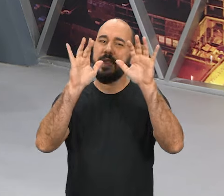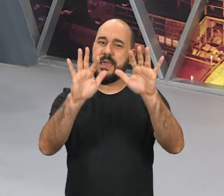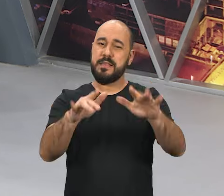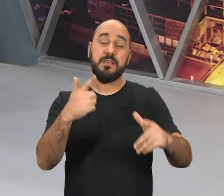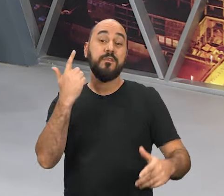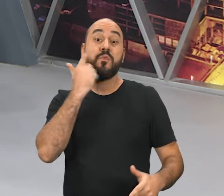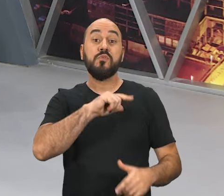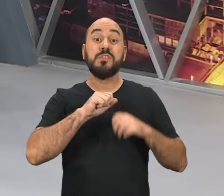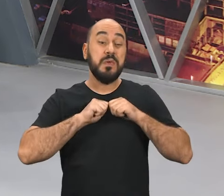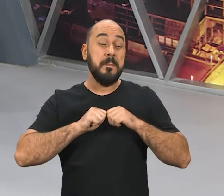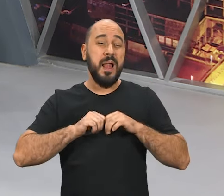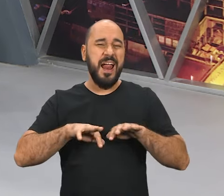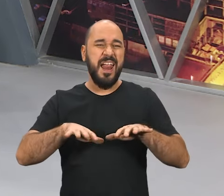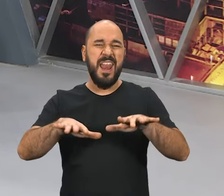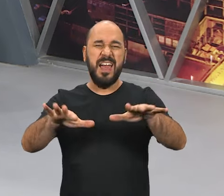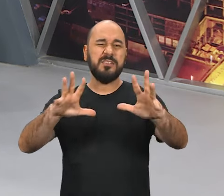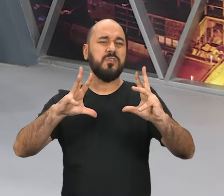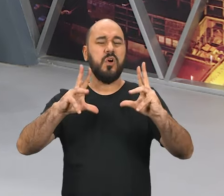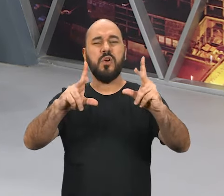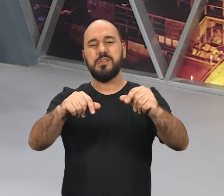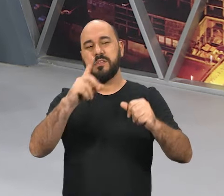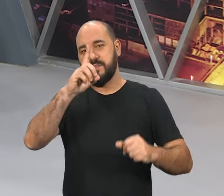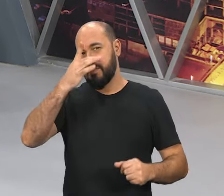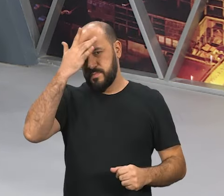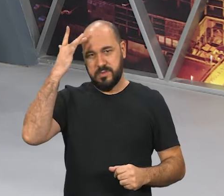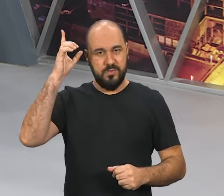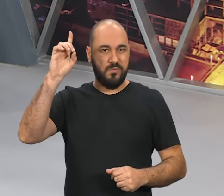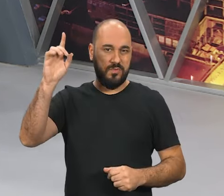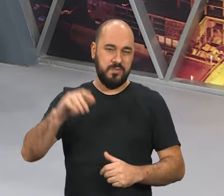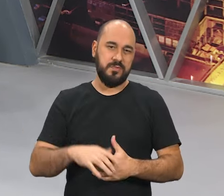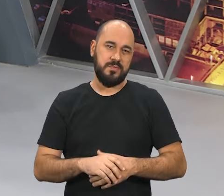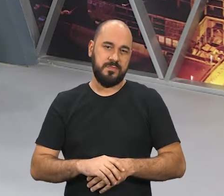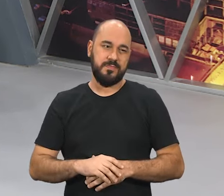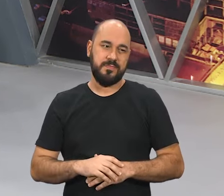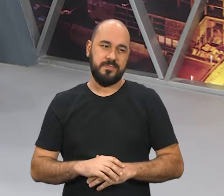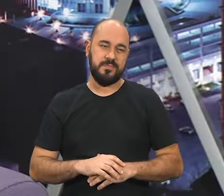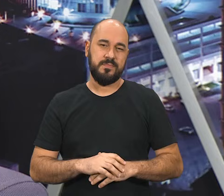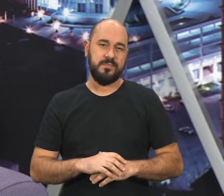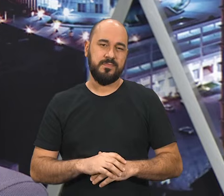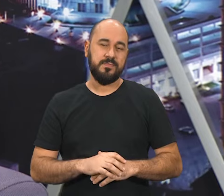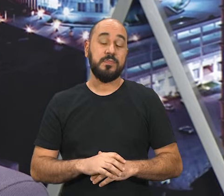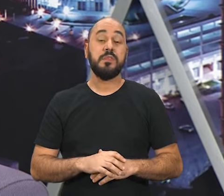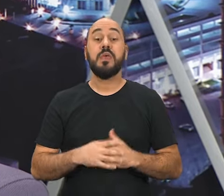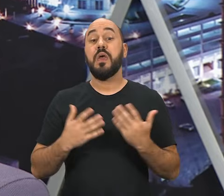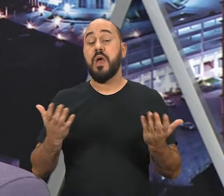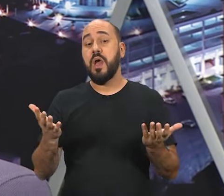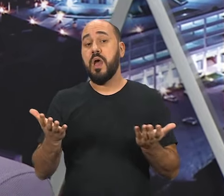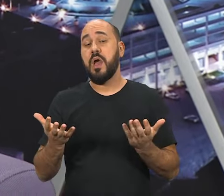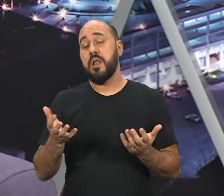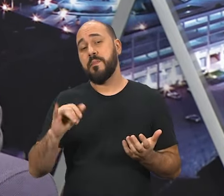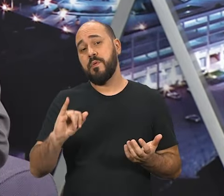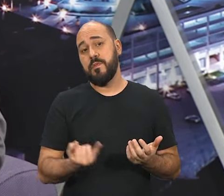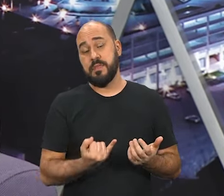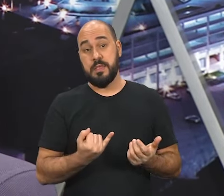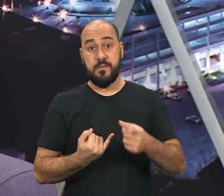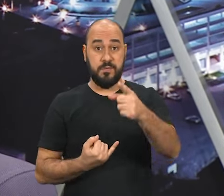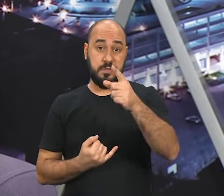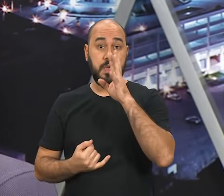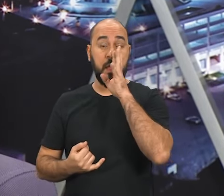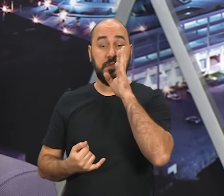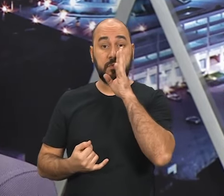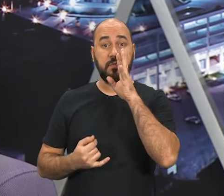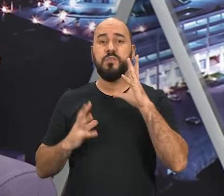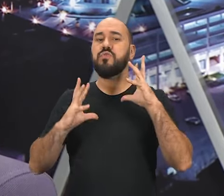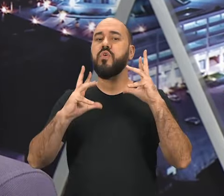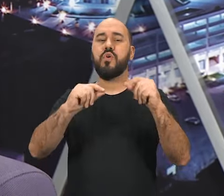e vamos alcançar outras pessoas para Deus. Amém? Eu quero aproveitar e mandar um abraço para você que nos